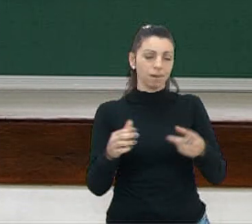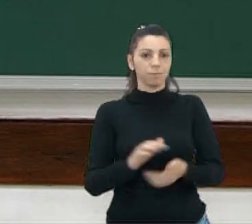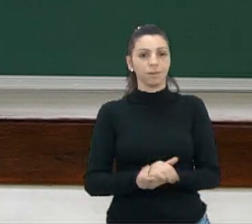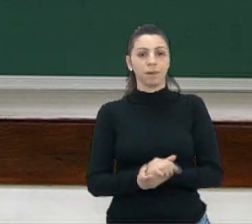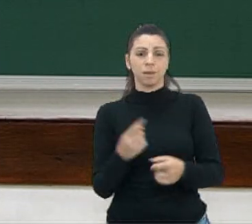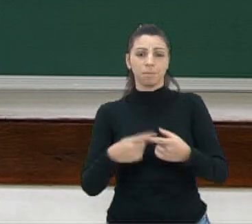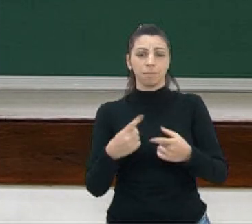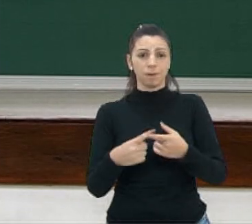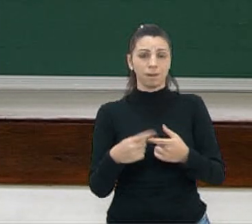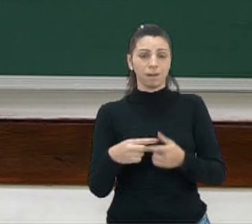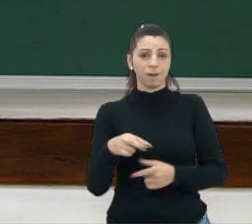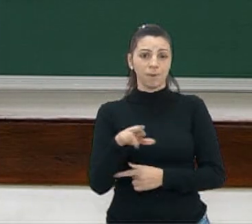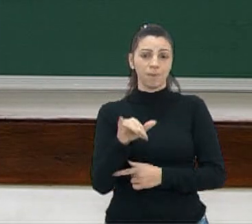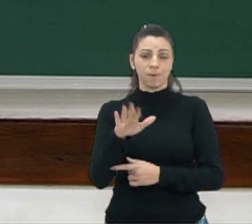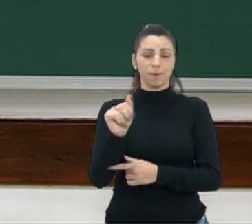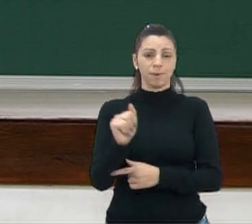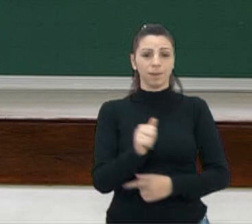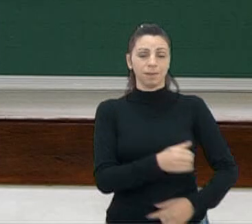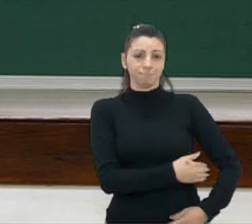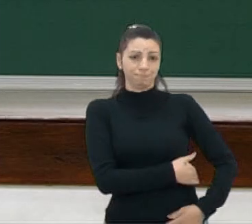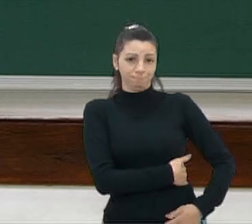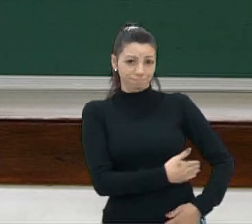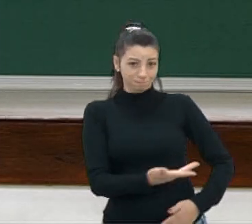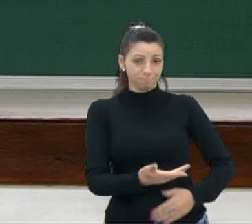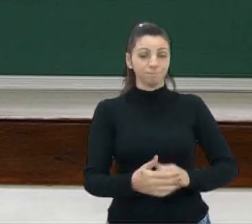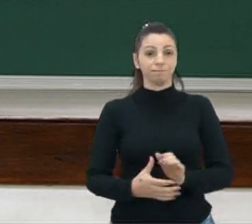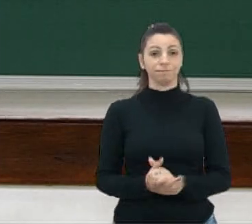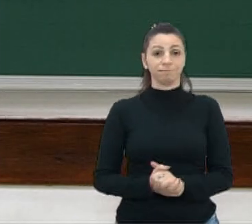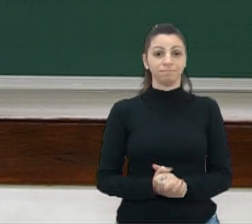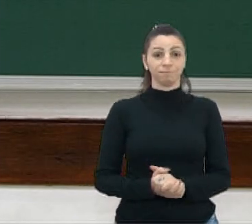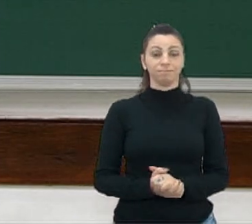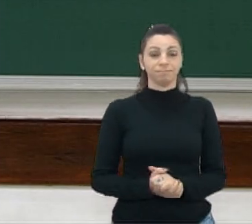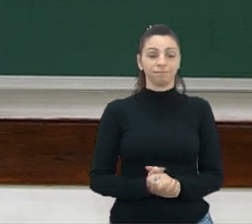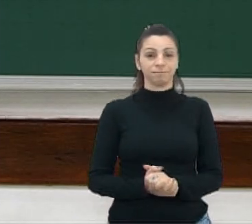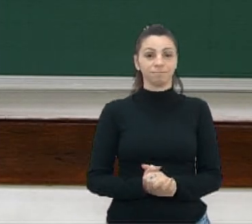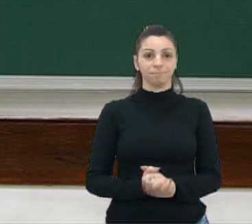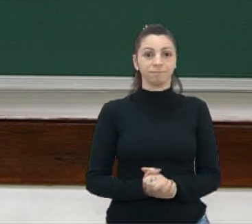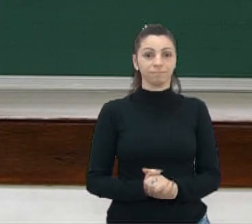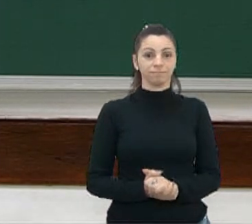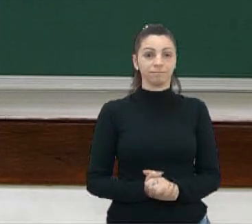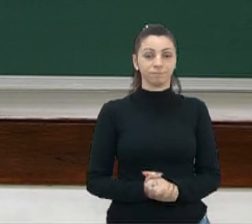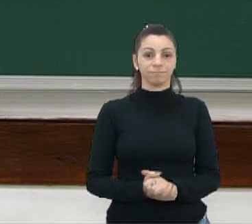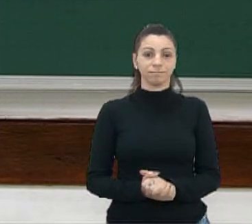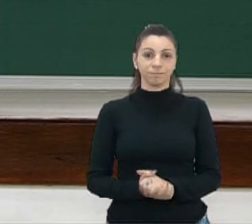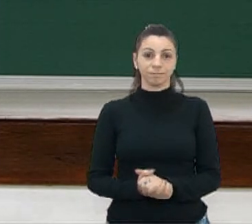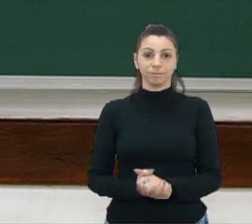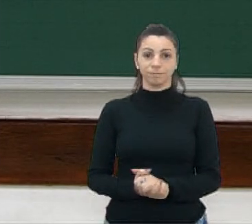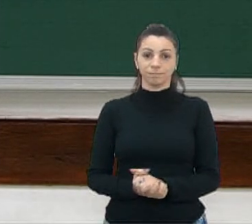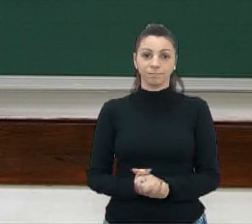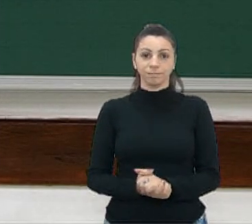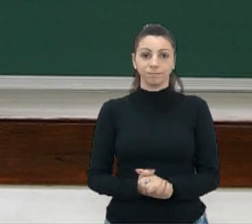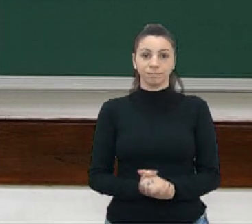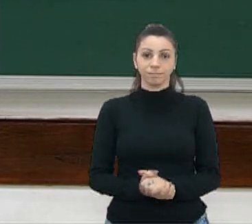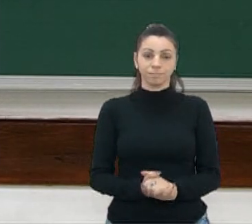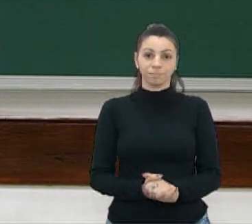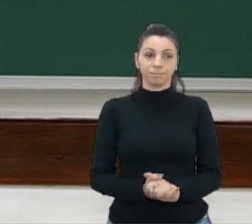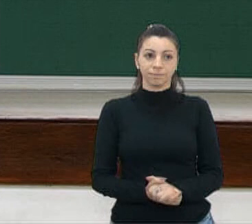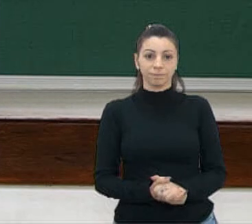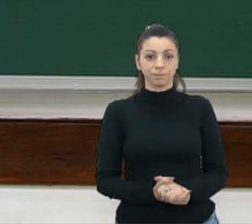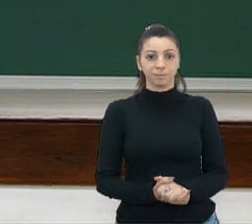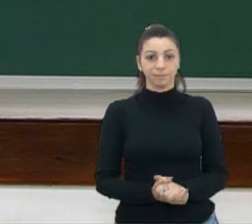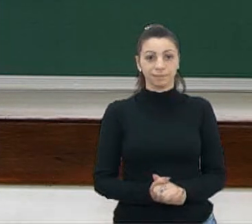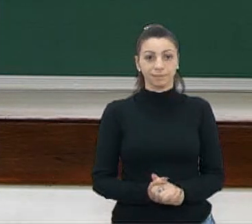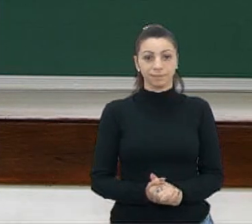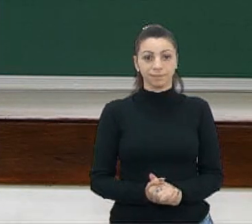no meio da pessoa, né? Quer dizer, uma piadinha mais interessante, pode passar batido às vezes, né? Bom, como eu estava